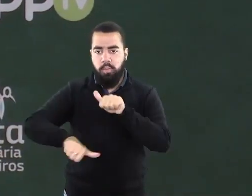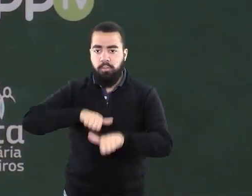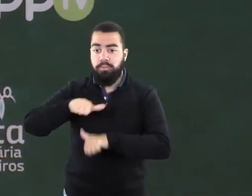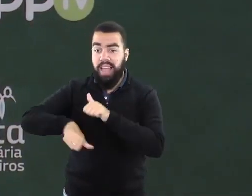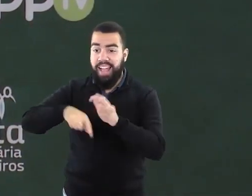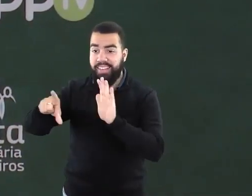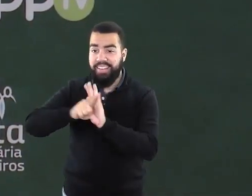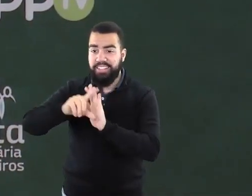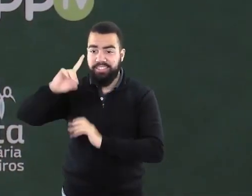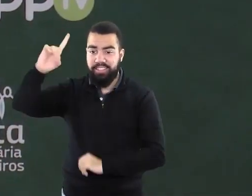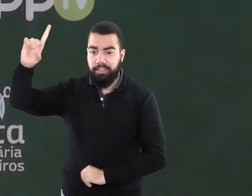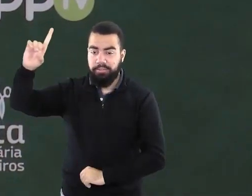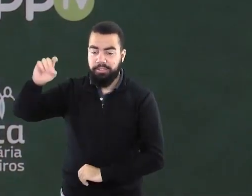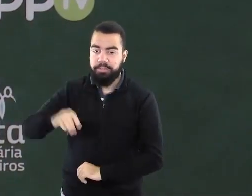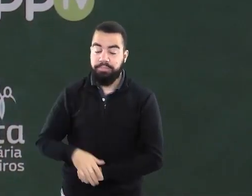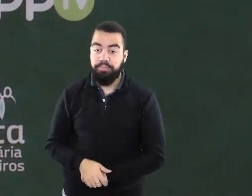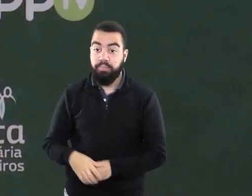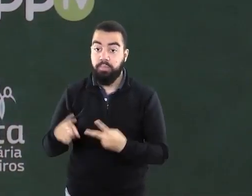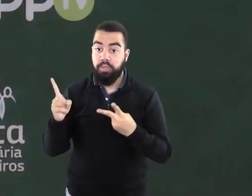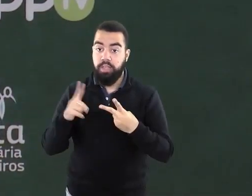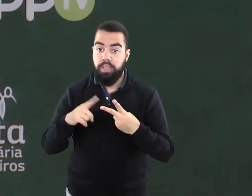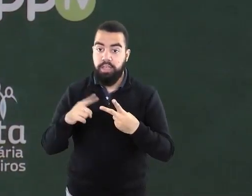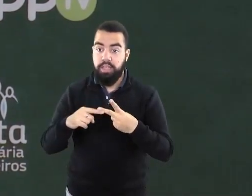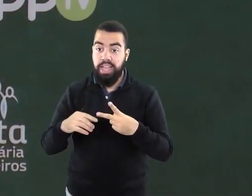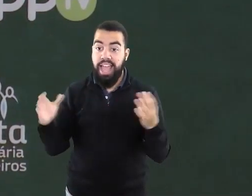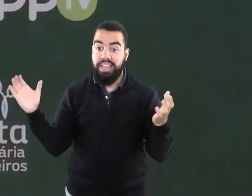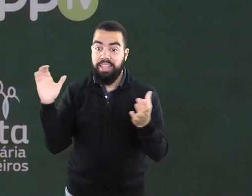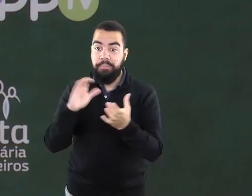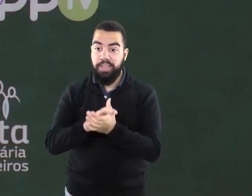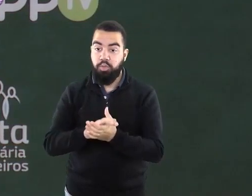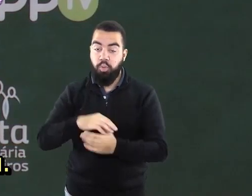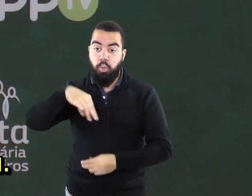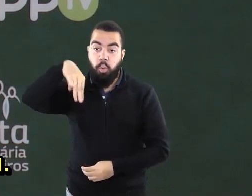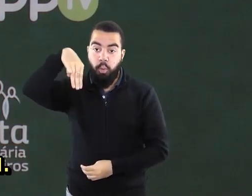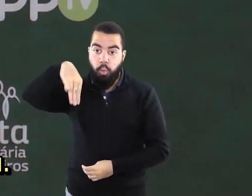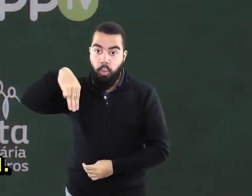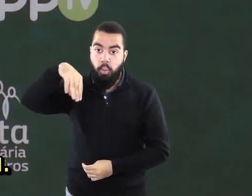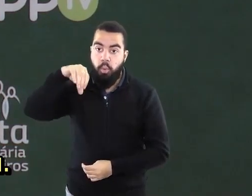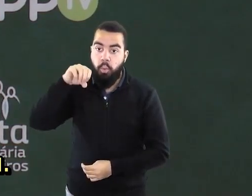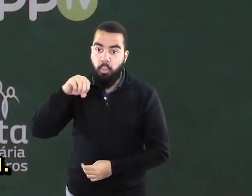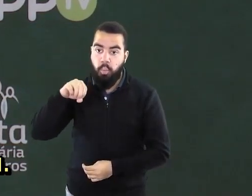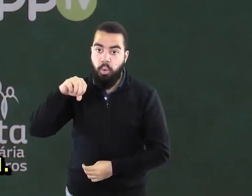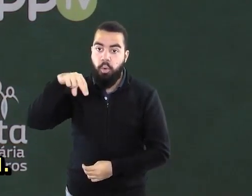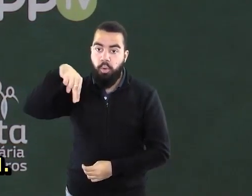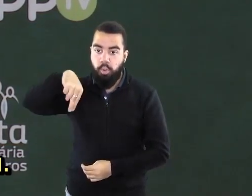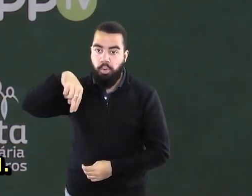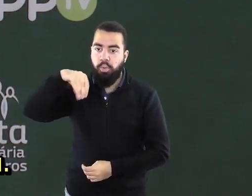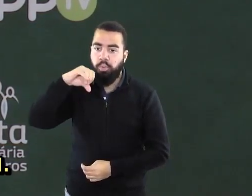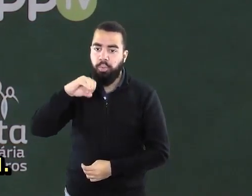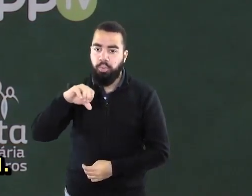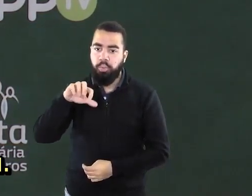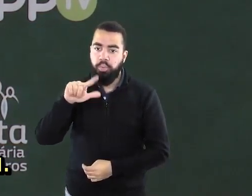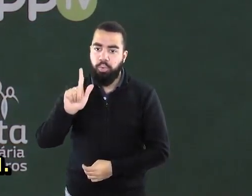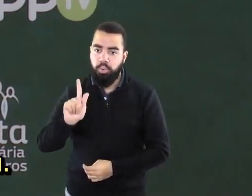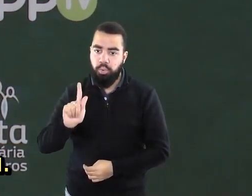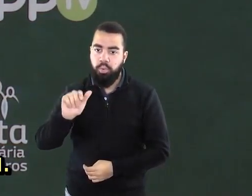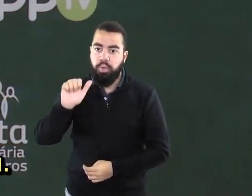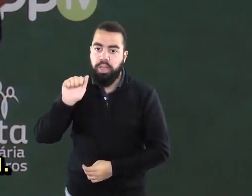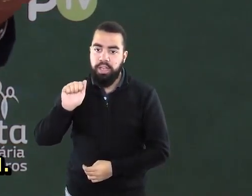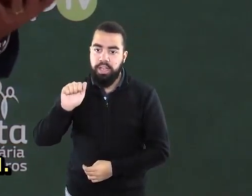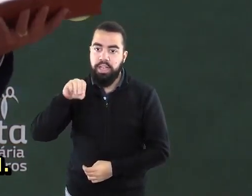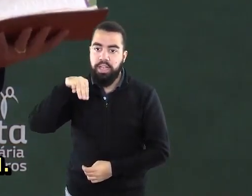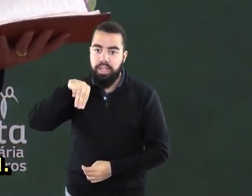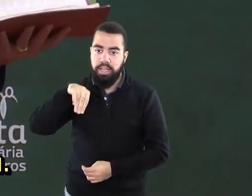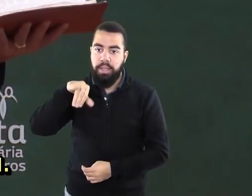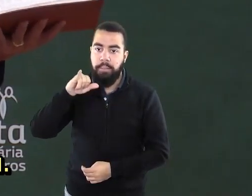Segundo, o casamento é monogâmico. Deixa o homem, seu pai e sua mãe, e se une à sua mulher, não às